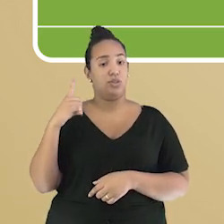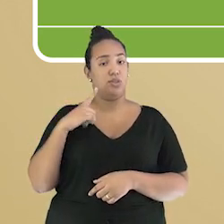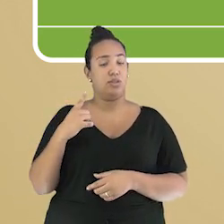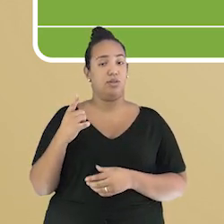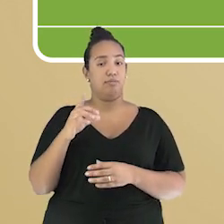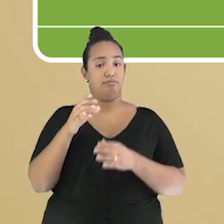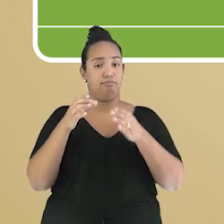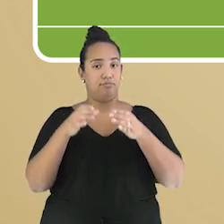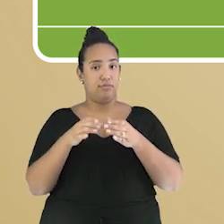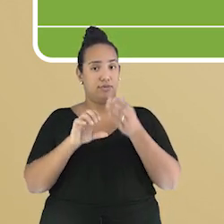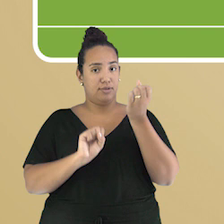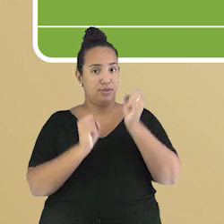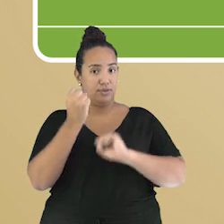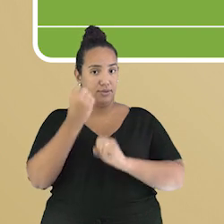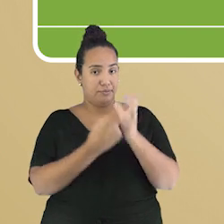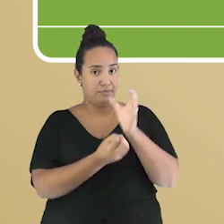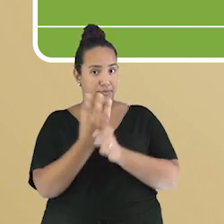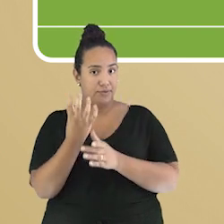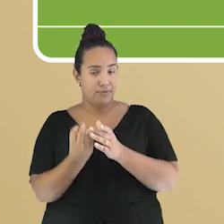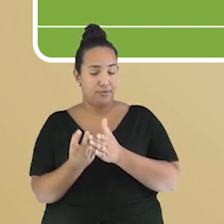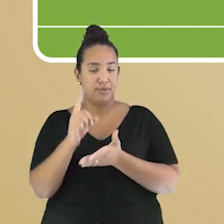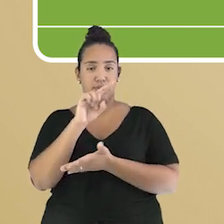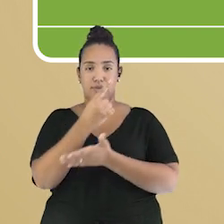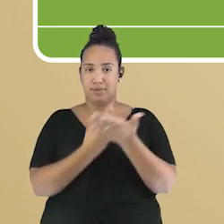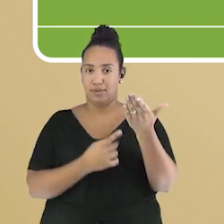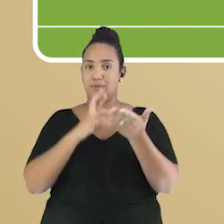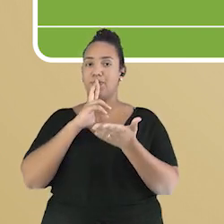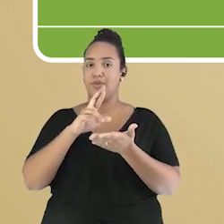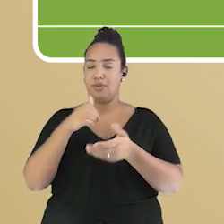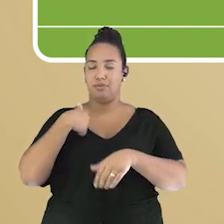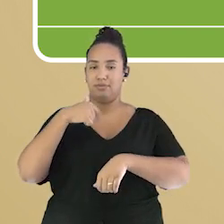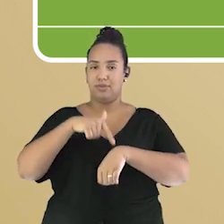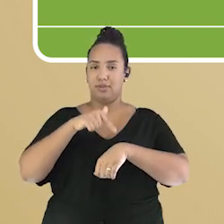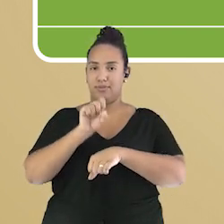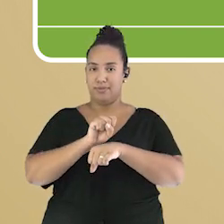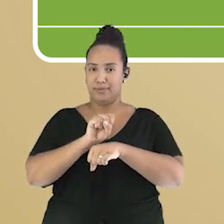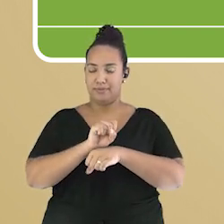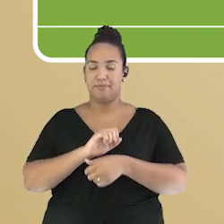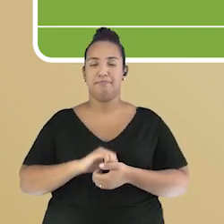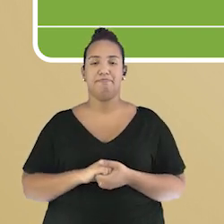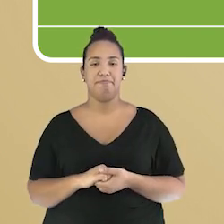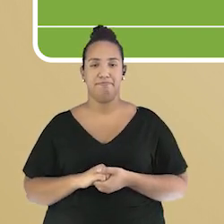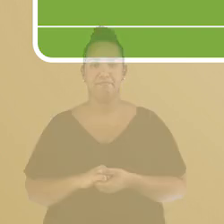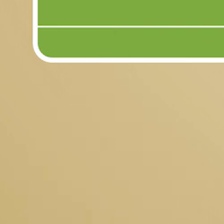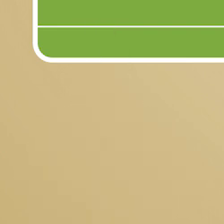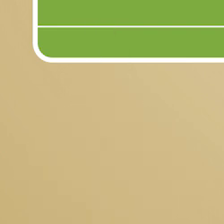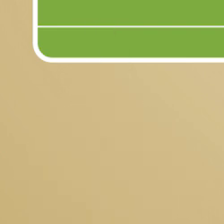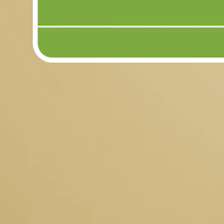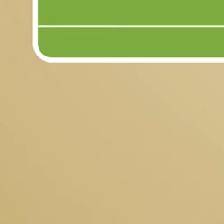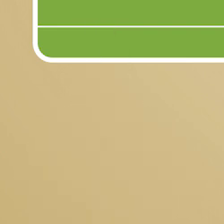alimentos? Podem responder em seus cadernos, que darei alguns segundinhos para você.